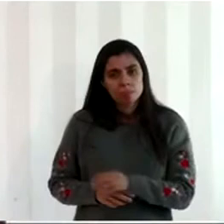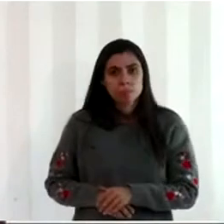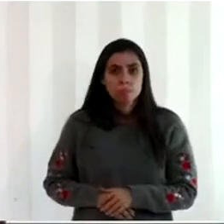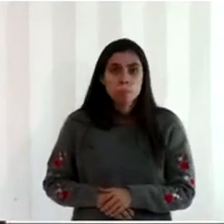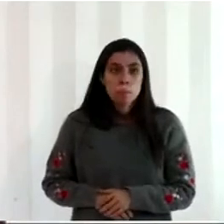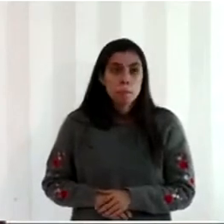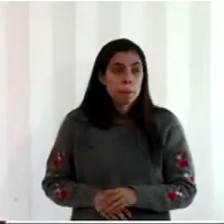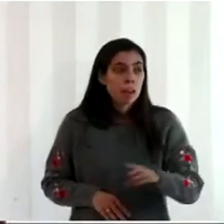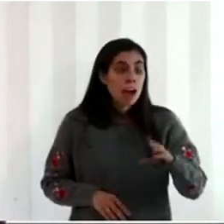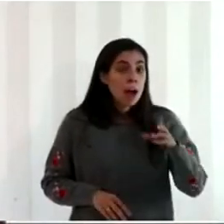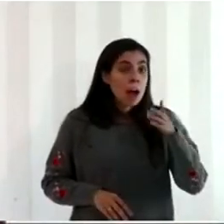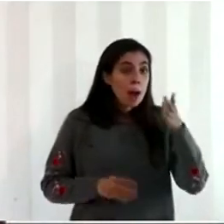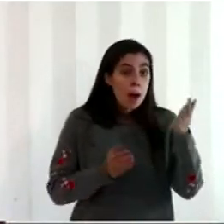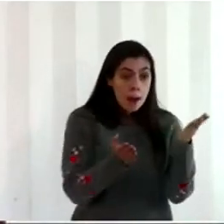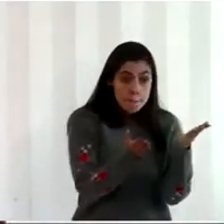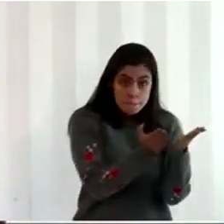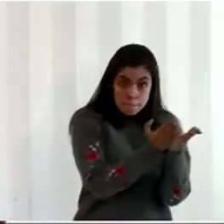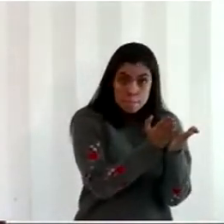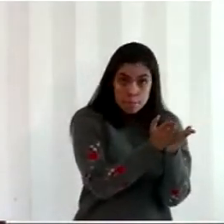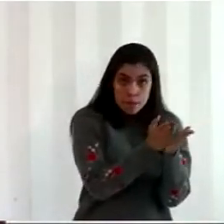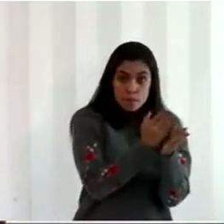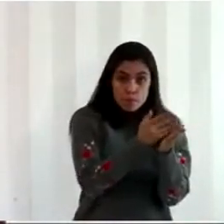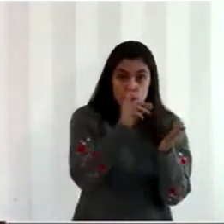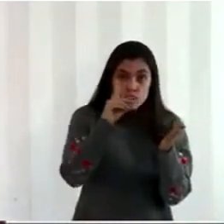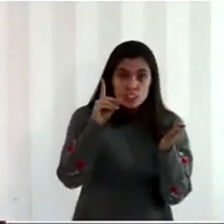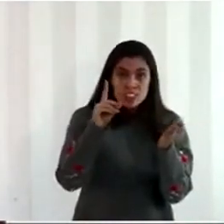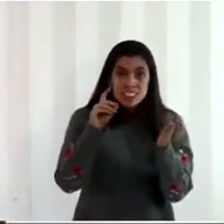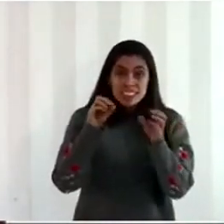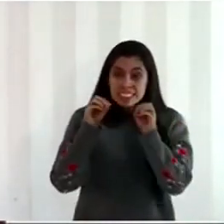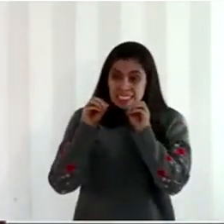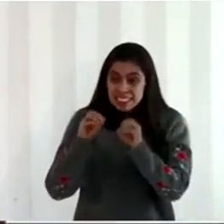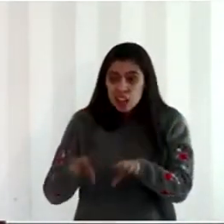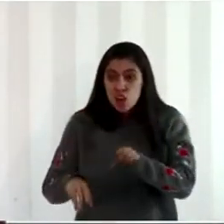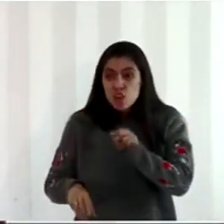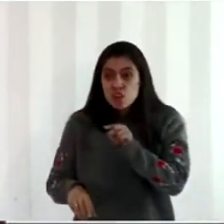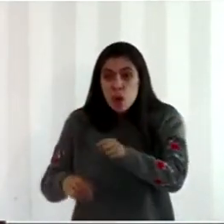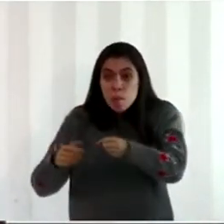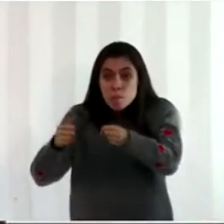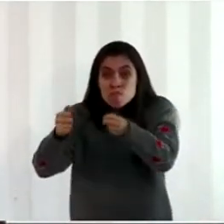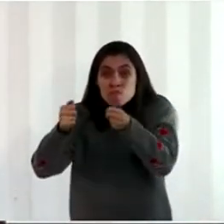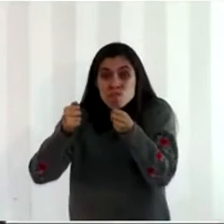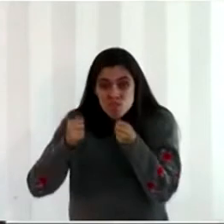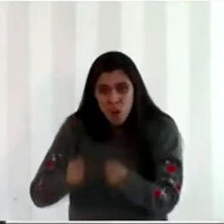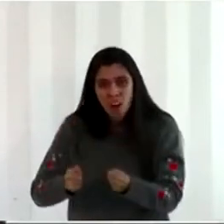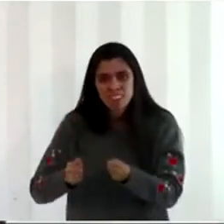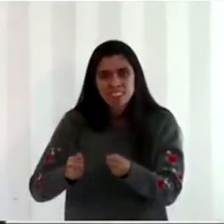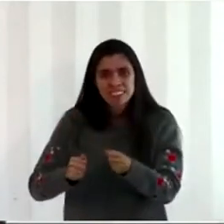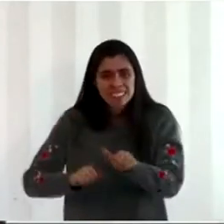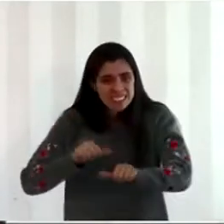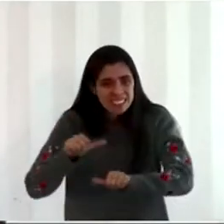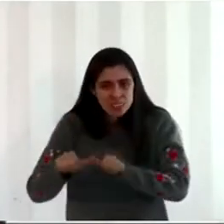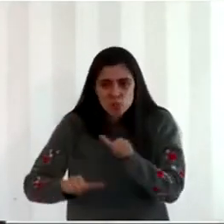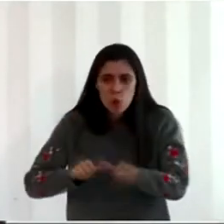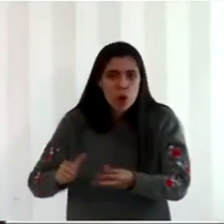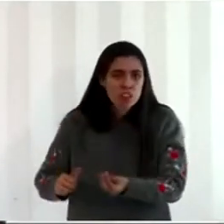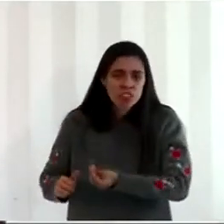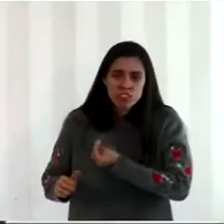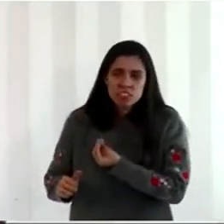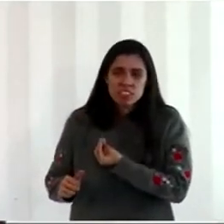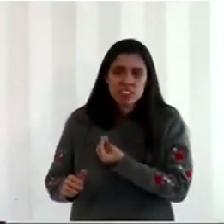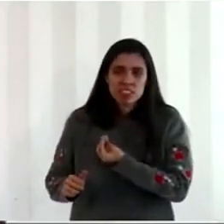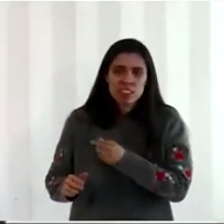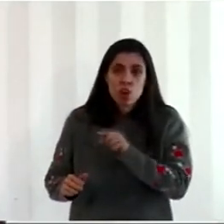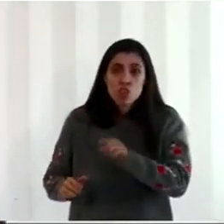vida, se eu posso viver agora, esse viver que eu tenho na carne, pela fé no Filho de Deus, se eu posso andar na presença do Senhor, e eu posso ser um homem e uma